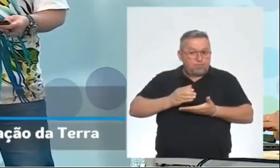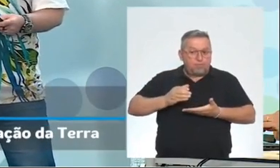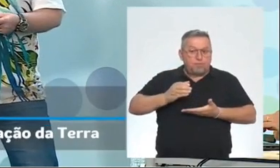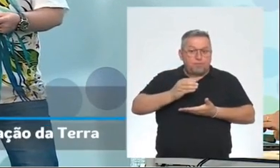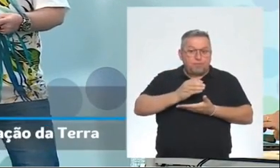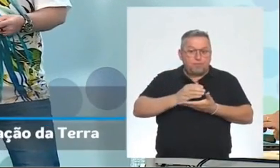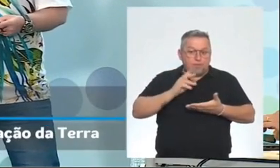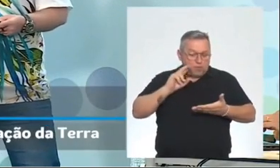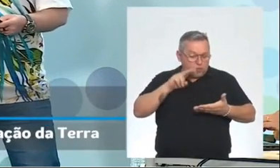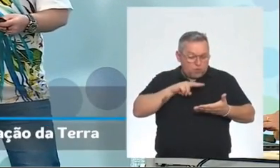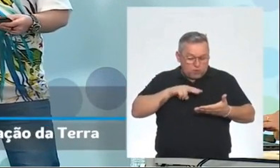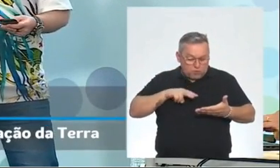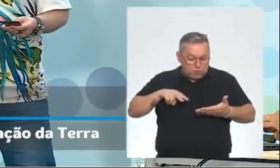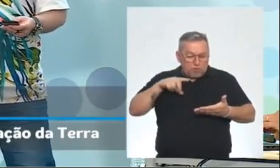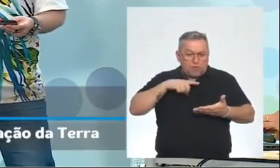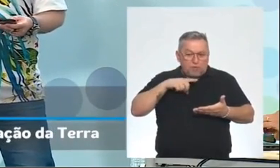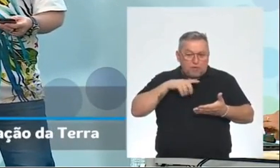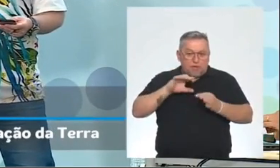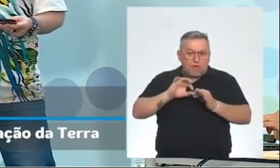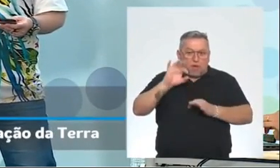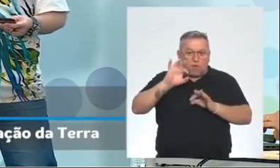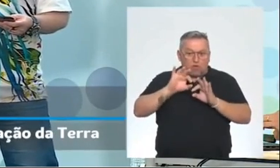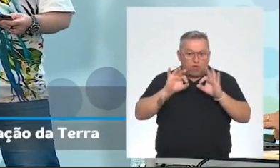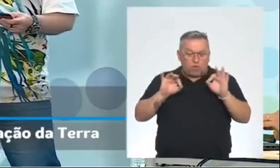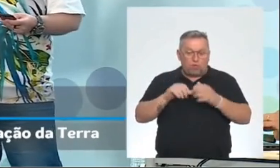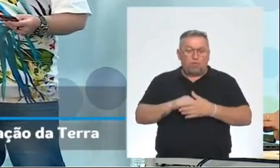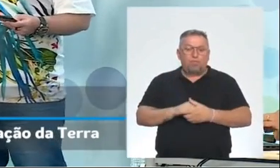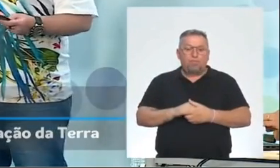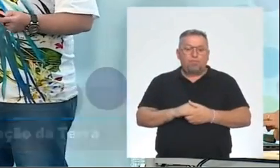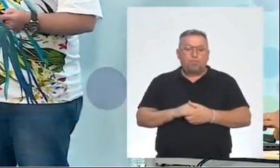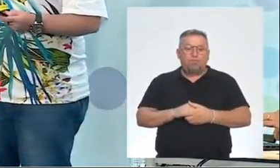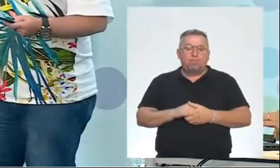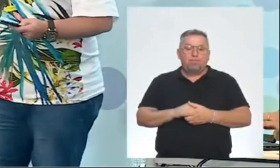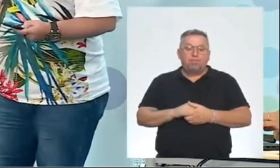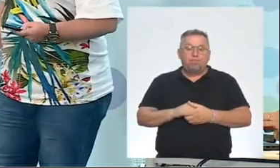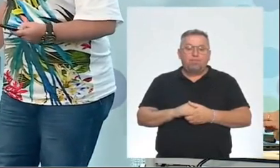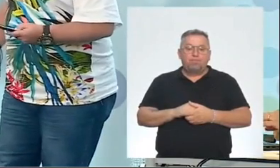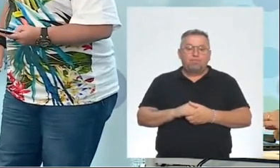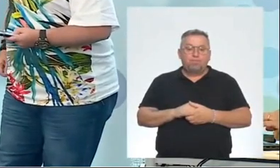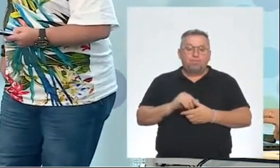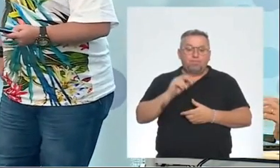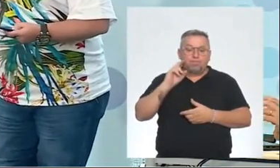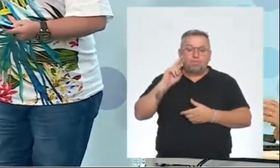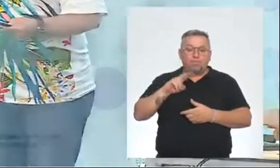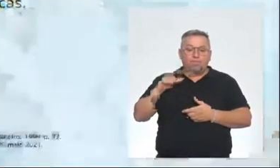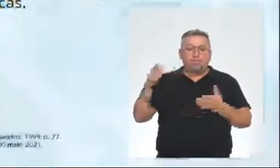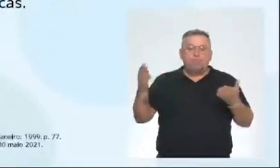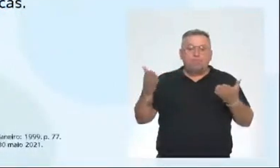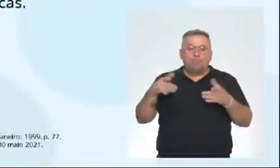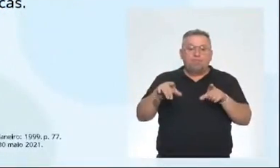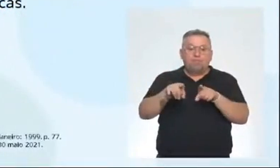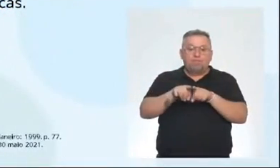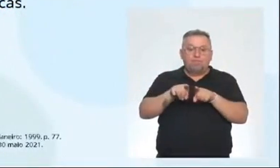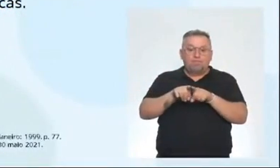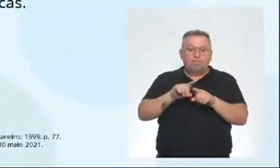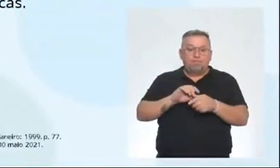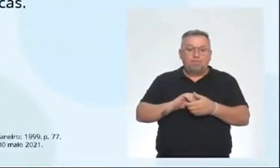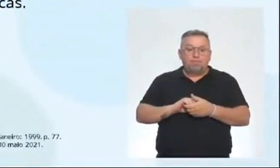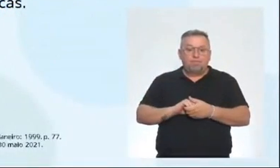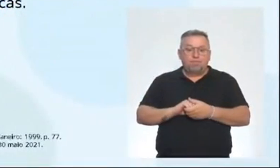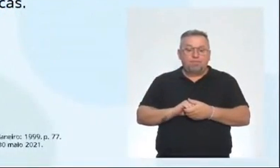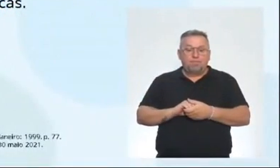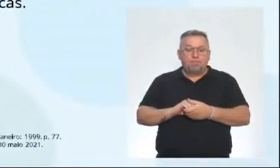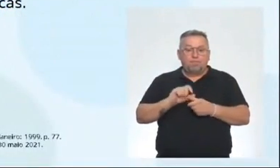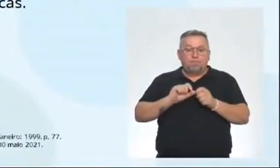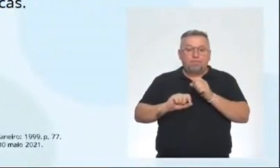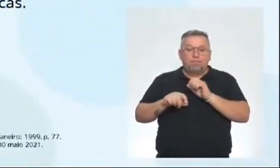têm sua projeção em altitudes, tá certo? Vamos lá para a próxima tela, a gente vai ver aí, né, a questão aí do